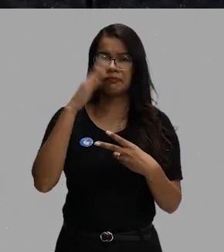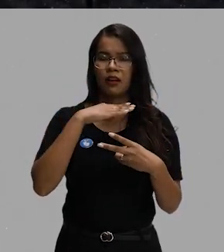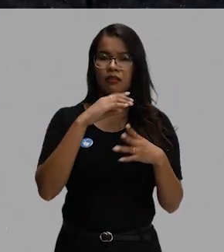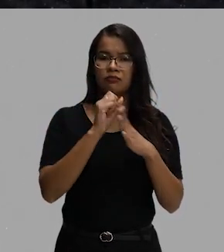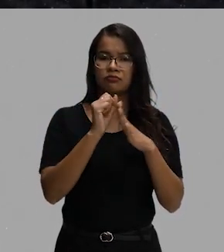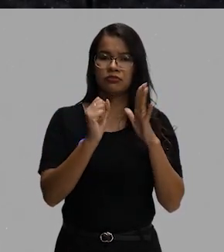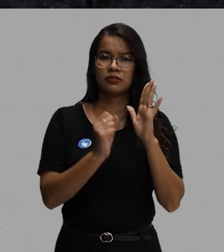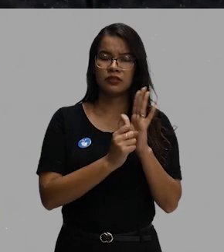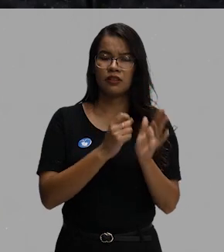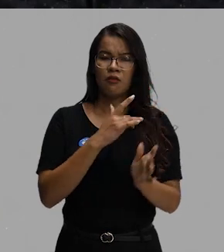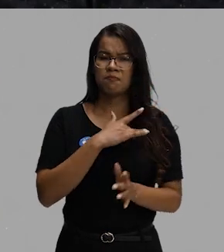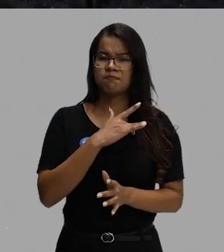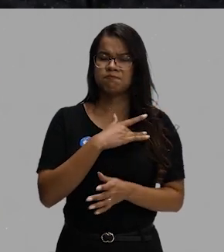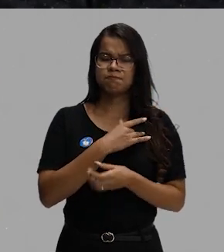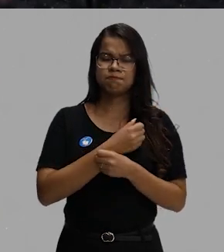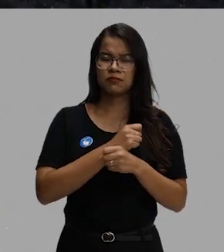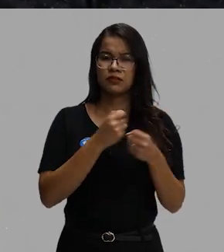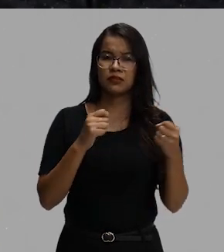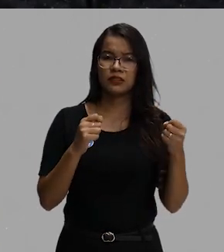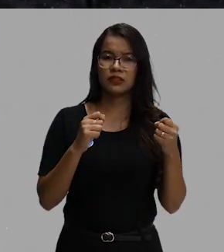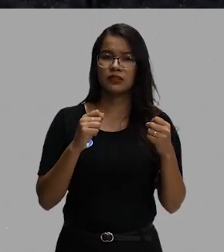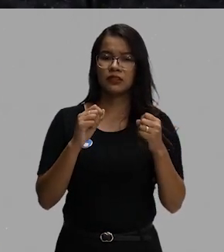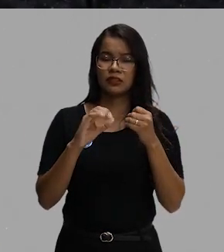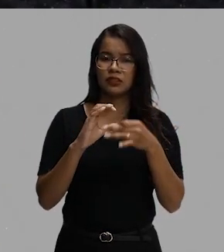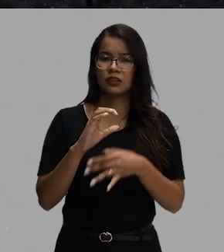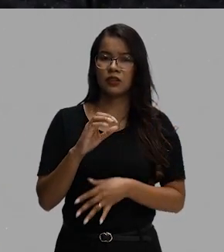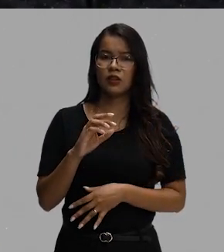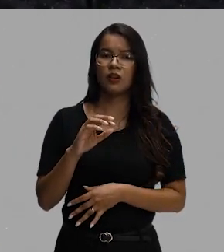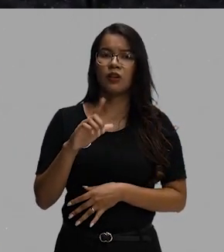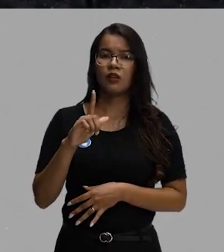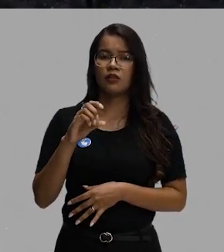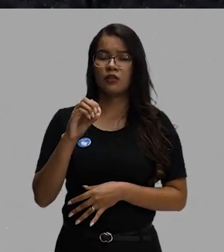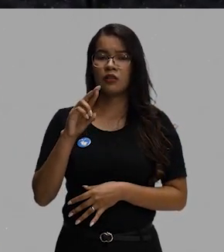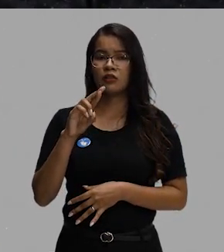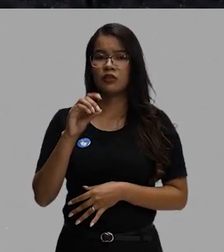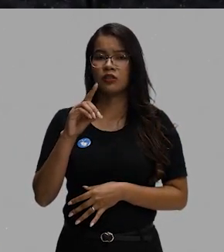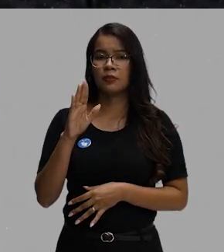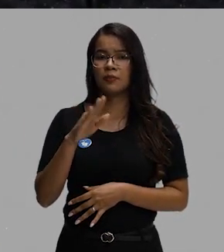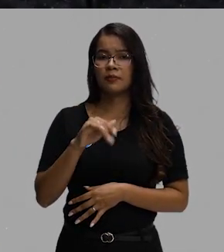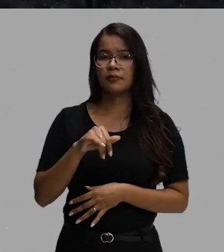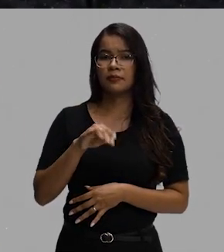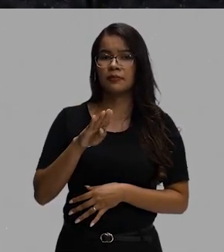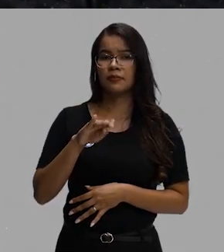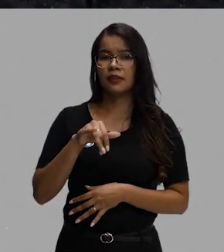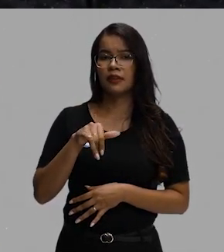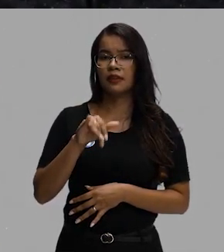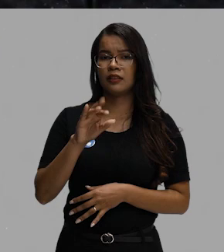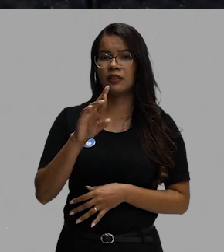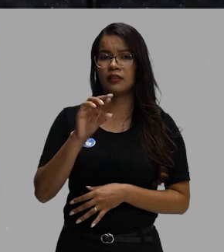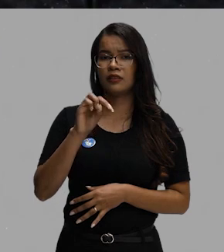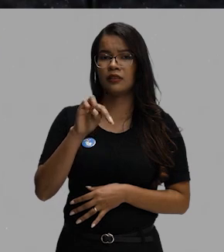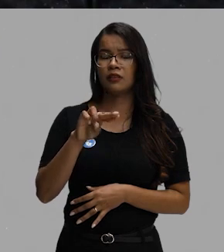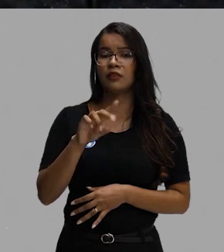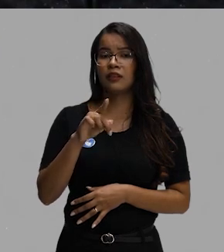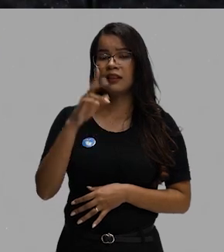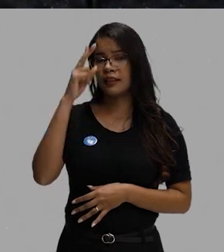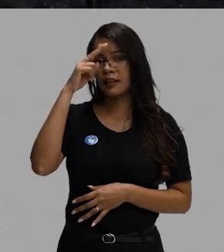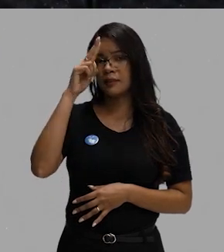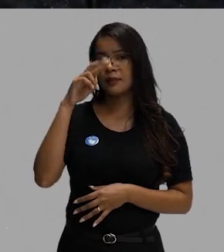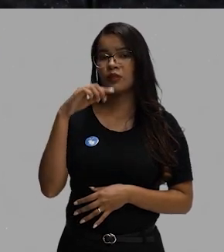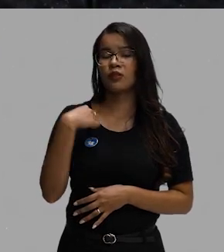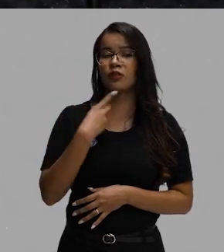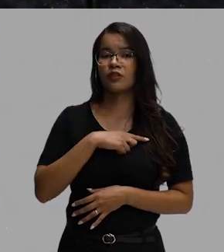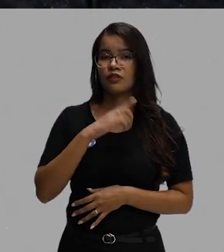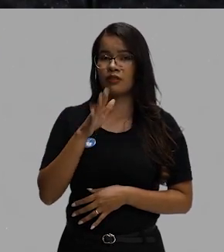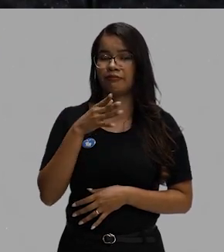ultrarromântica, características do Lord Byron. Eu já até também trouxe em outras aulas uma taça de vinho no crânio, lembram? Que a gente